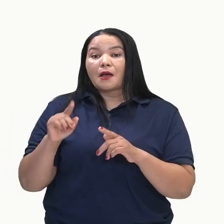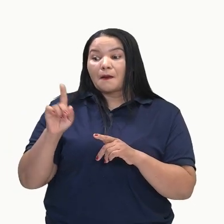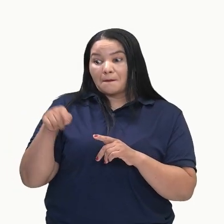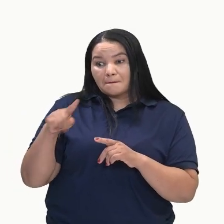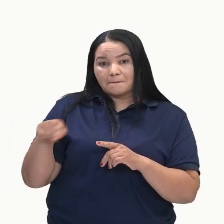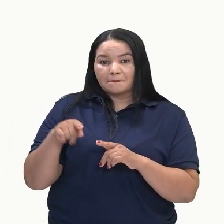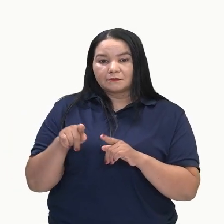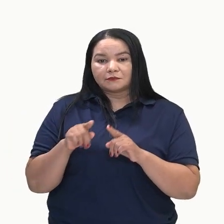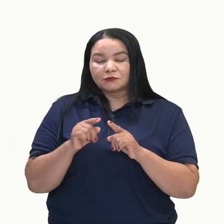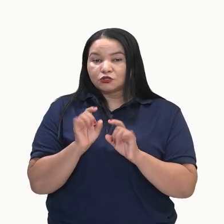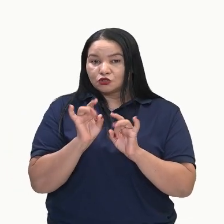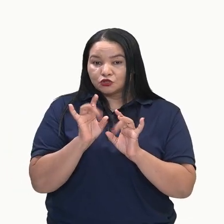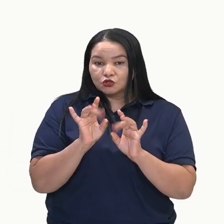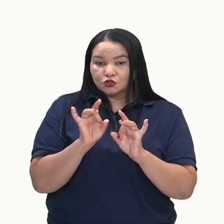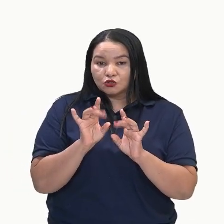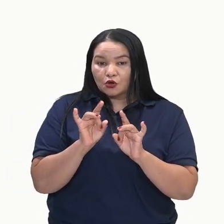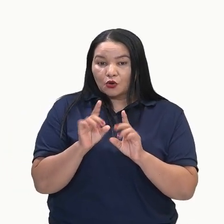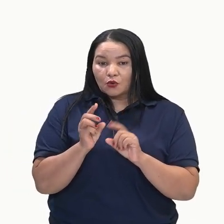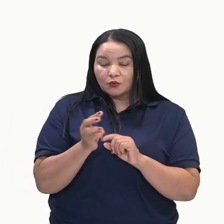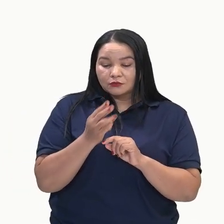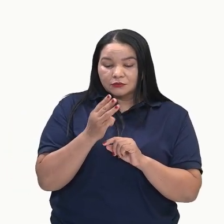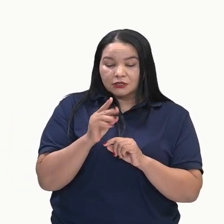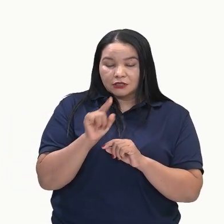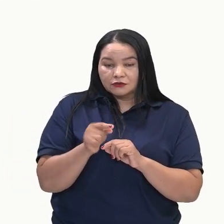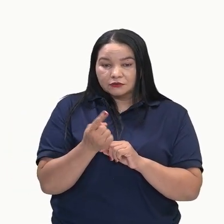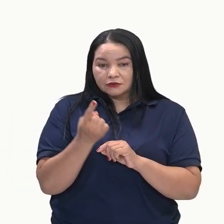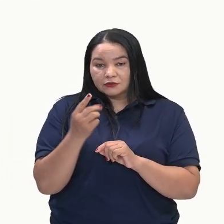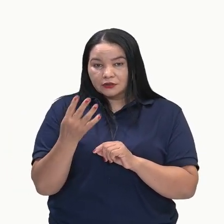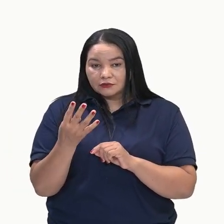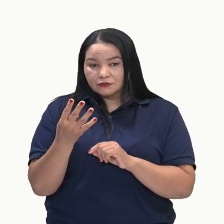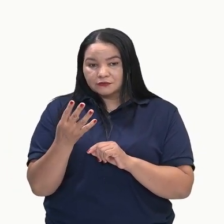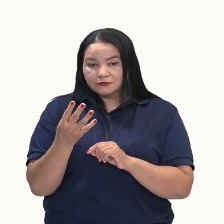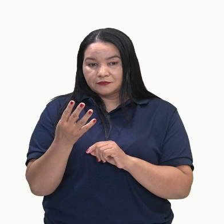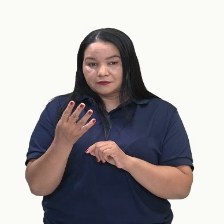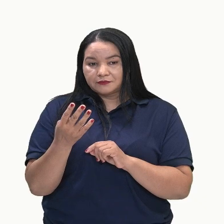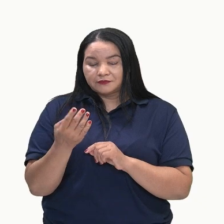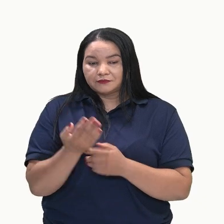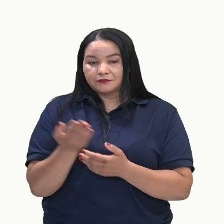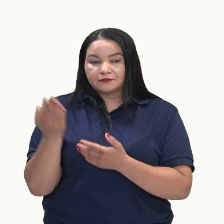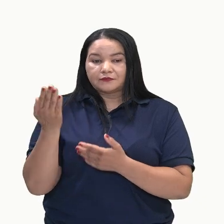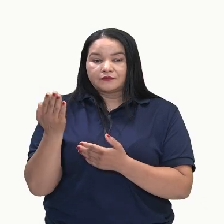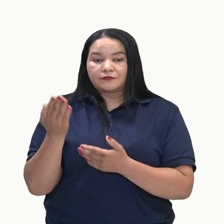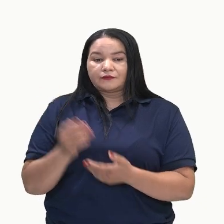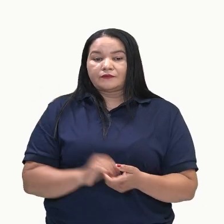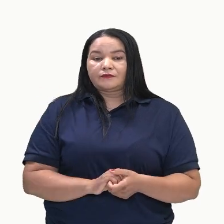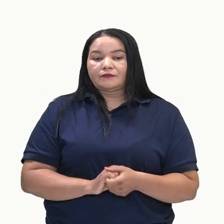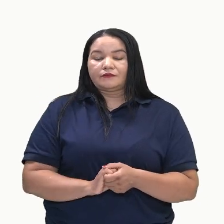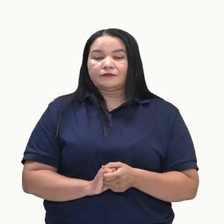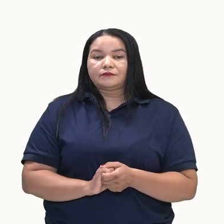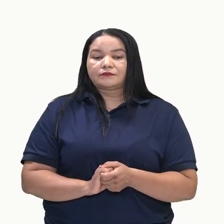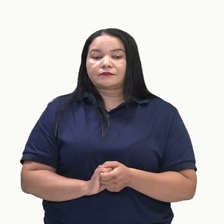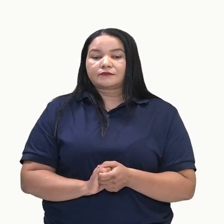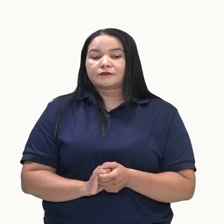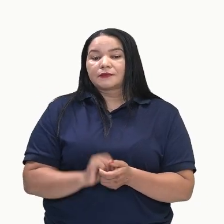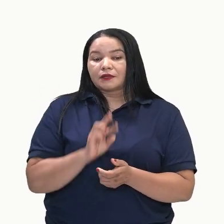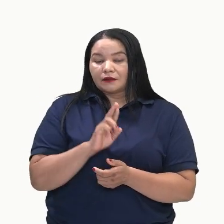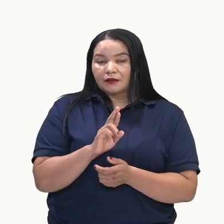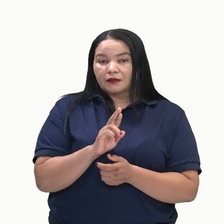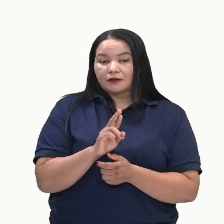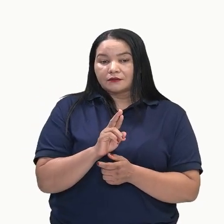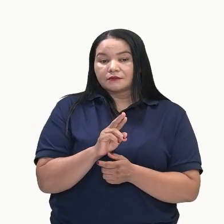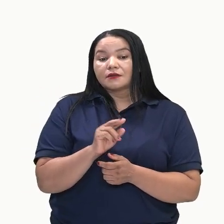tudo bem? Nós vamos truncá-lo e vamos adotar como valor 3,14. R é o raio da